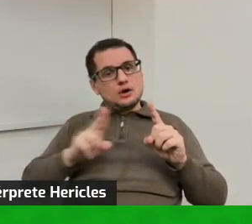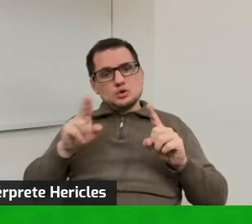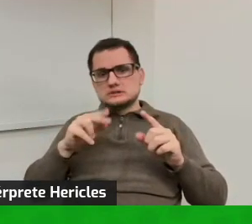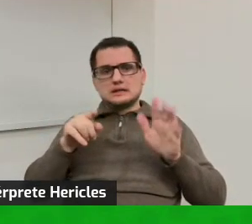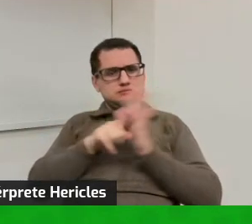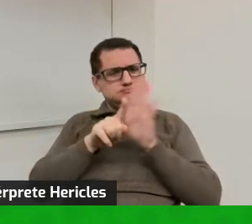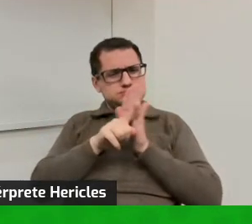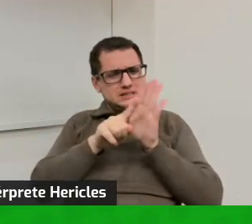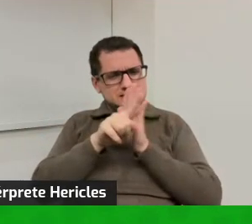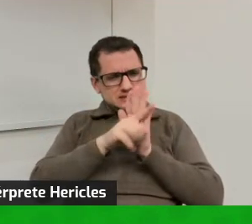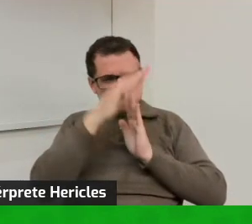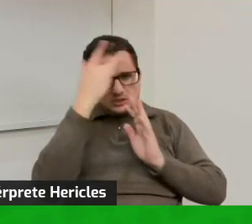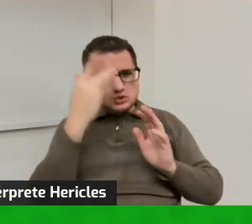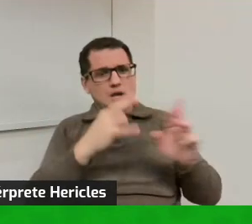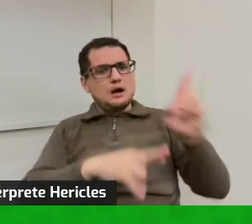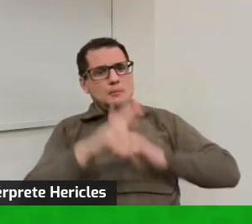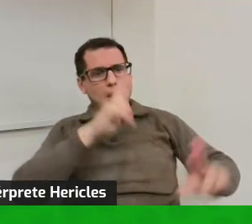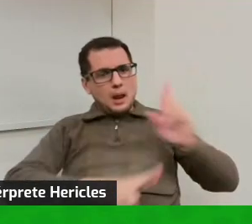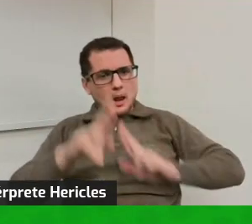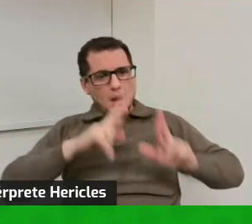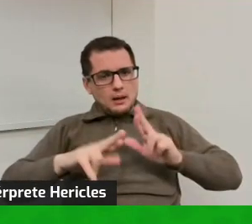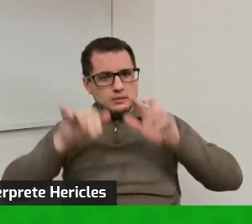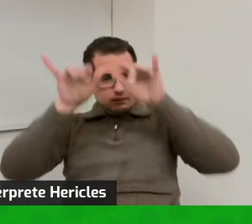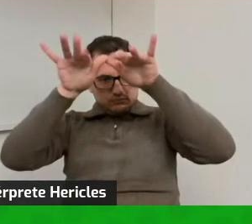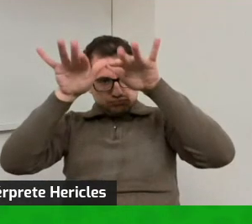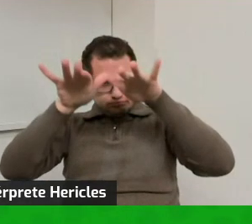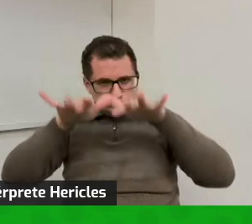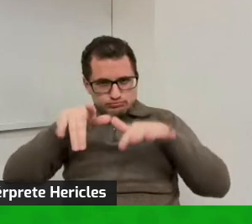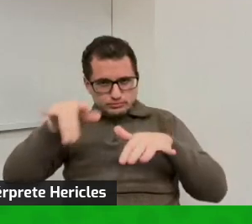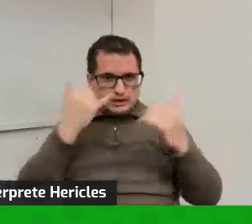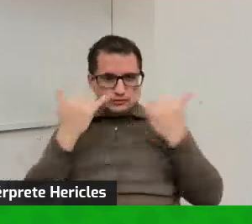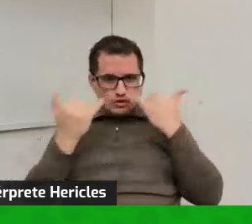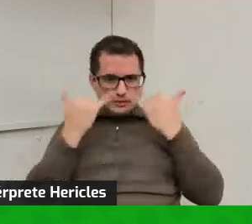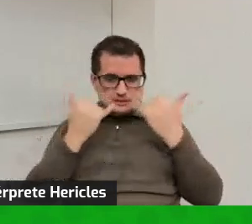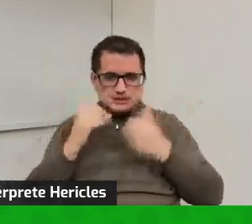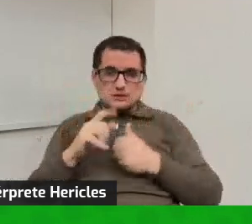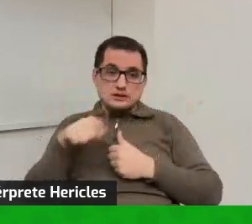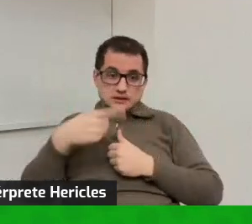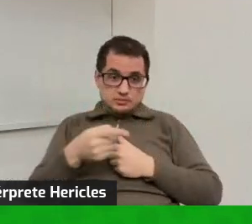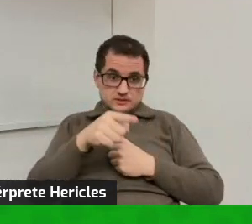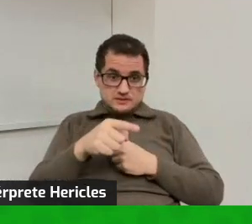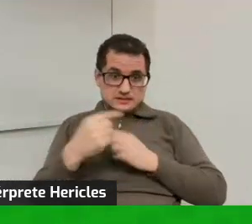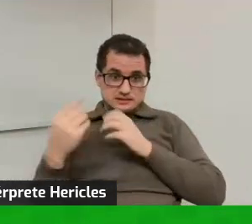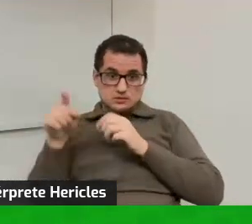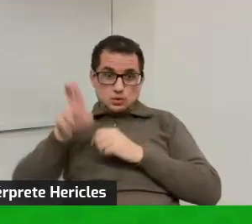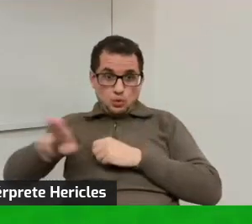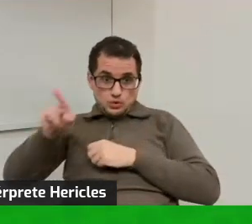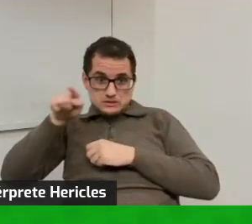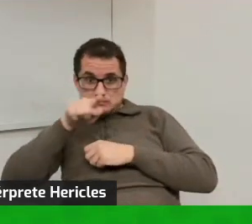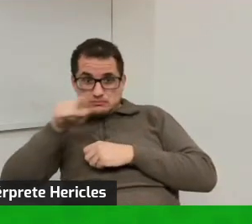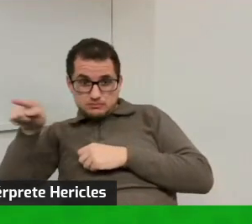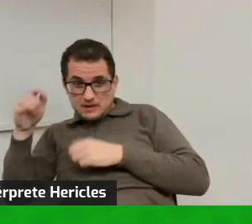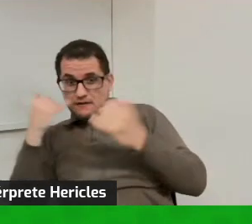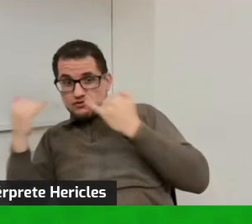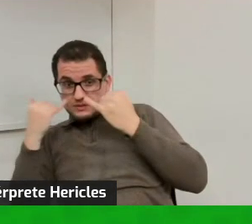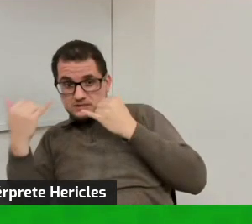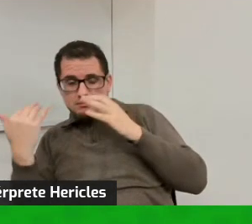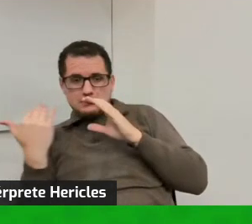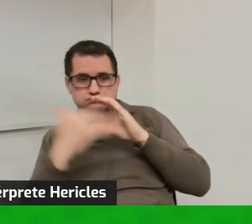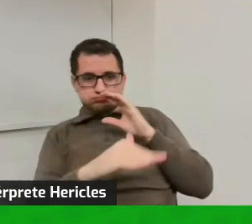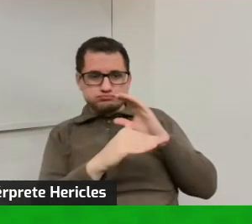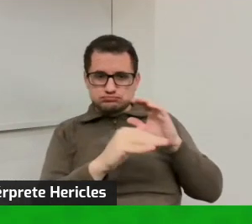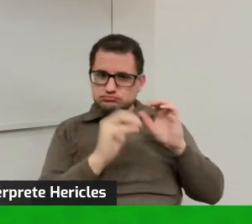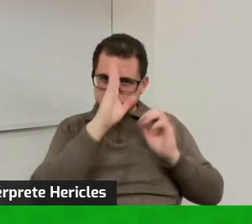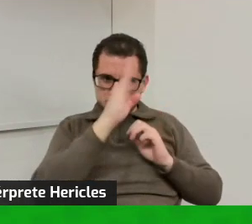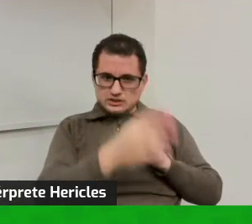o e-mail genéricos aqui, telefone genéricos, rua, bairro, cidade, estado, CEP